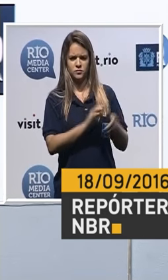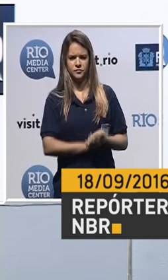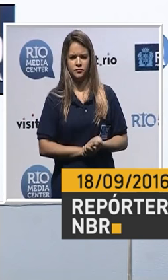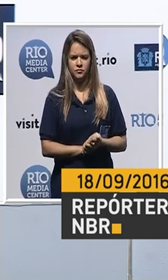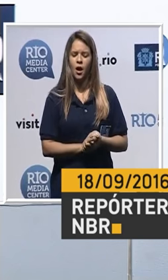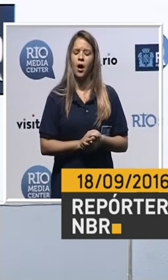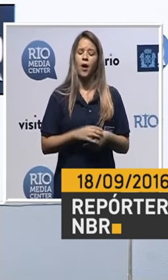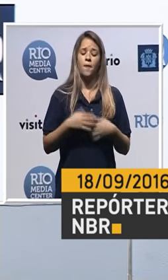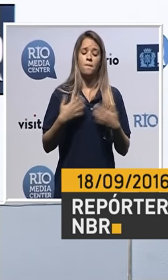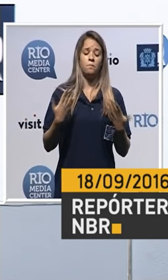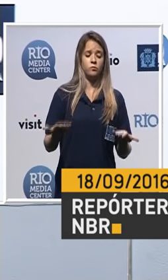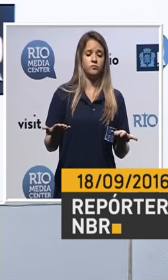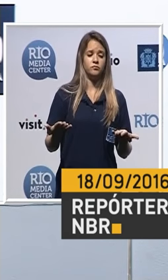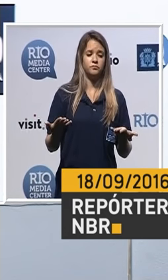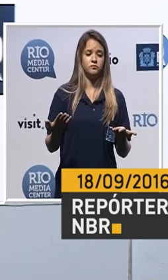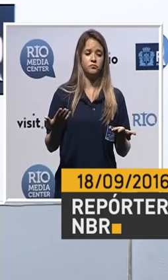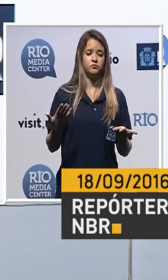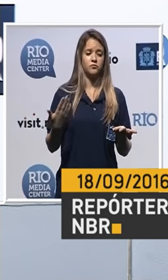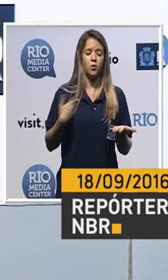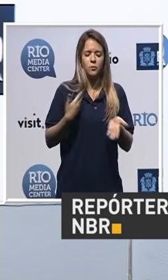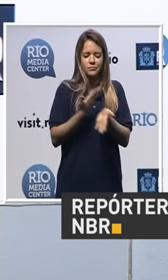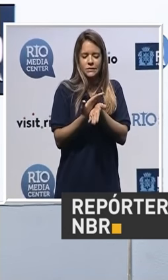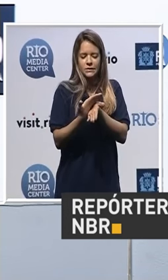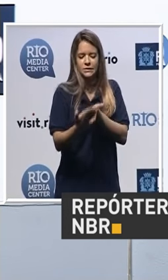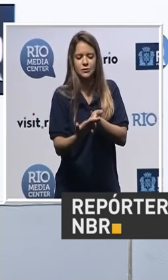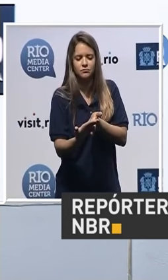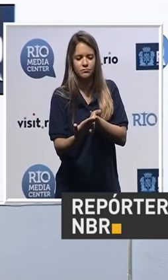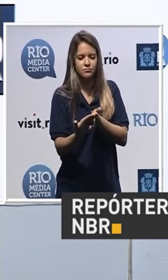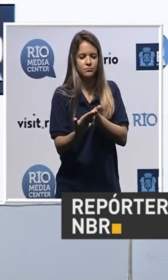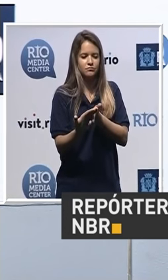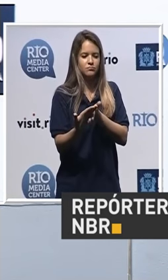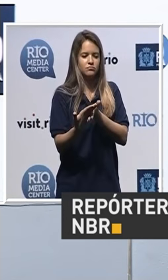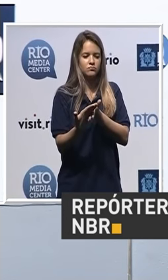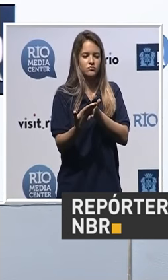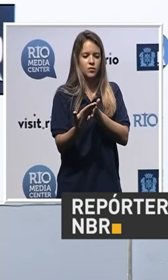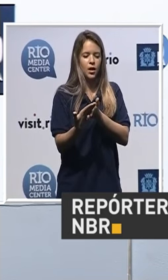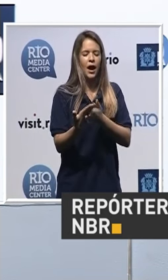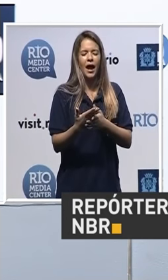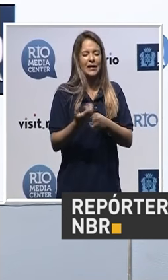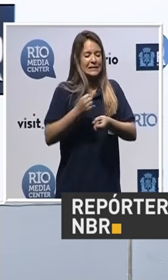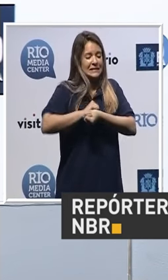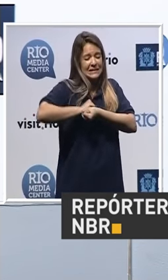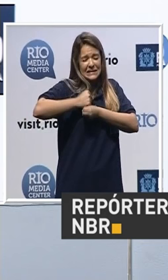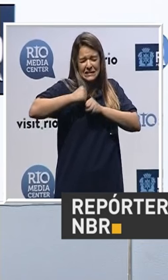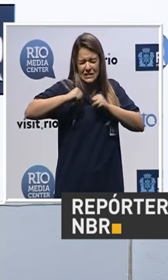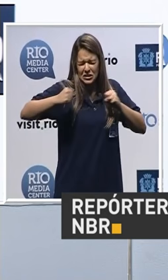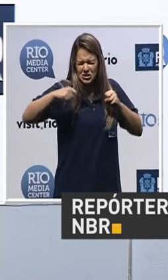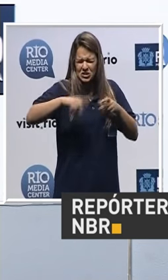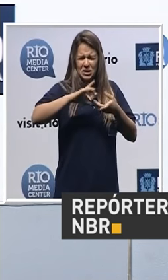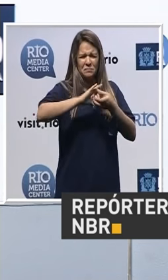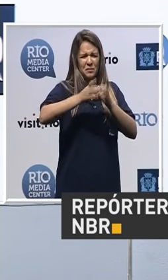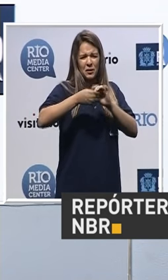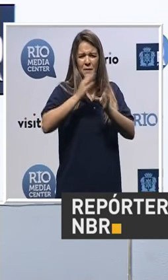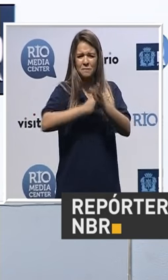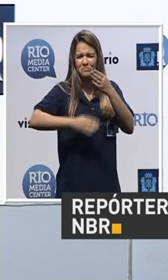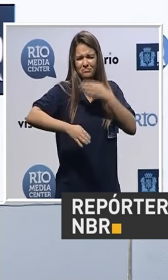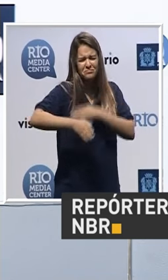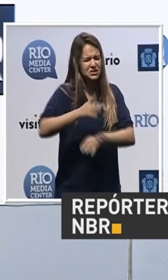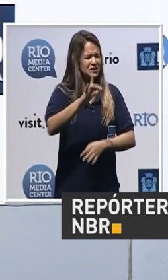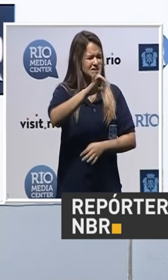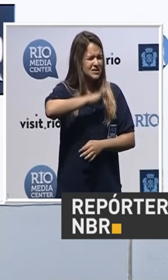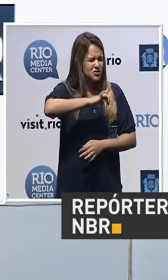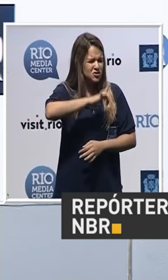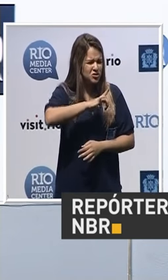Bom, vamos lá. Edição grandiosa das Paralimpíadas. Nós tivemos, mesmo